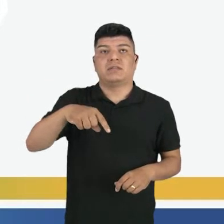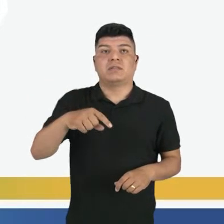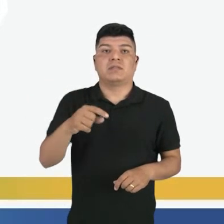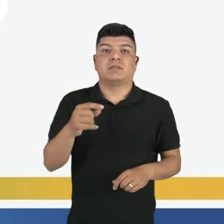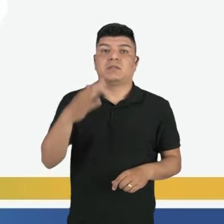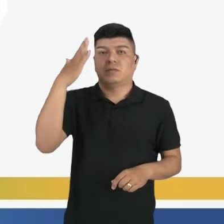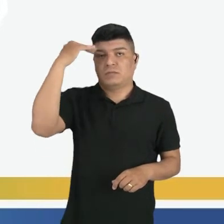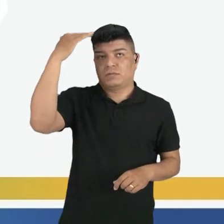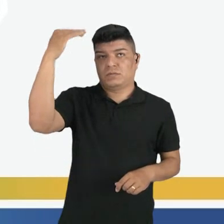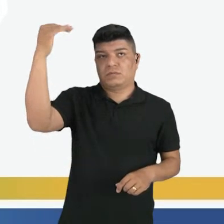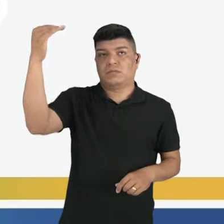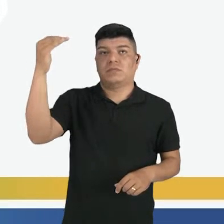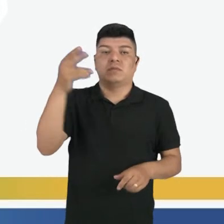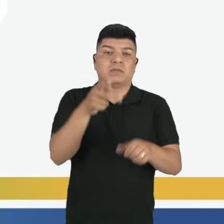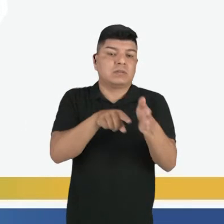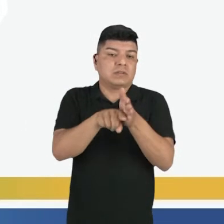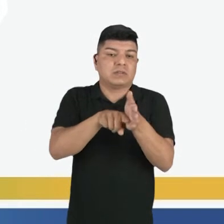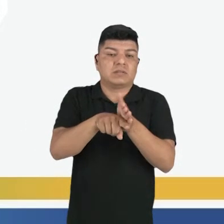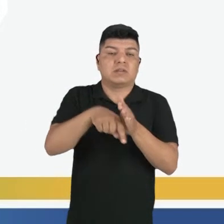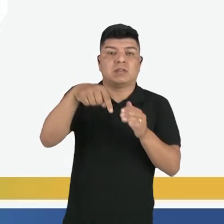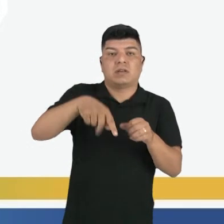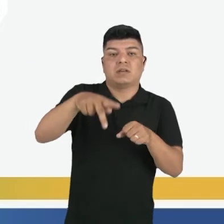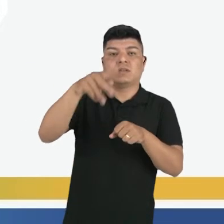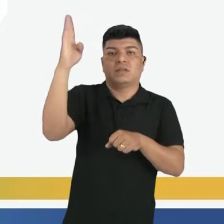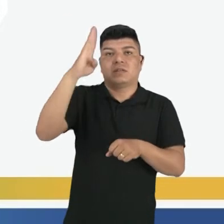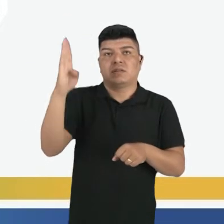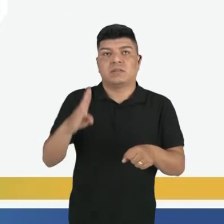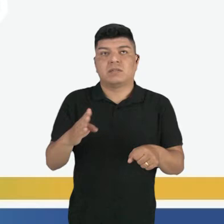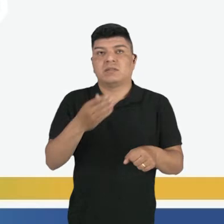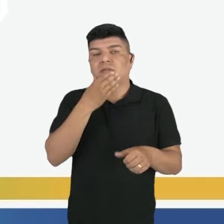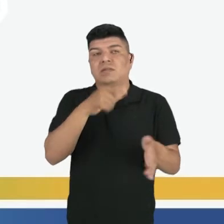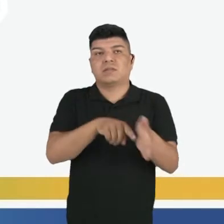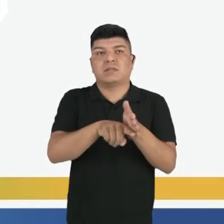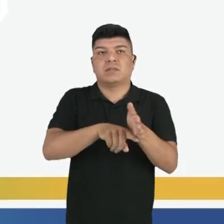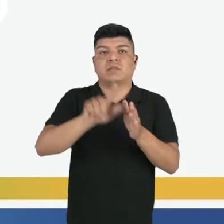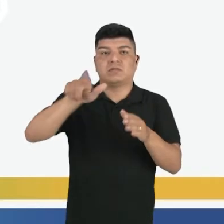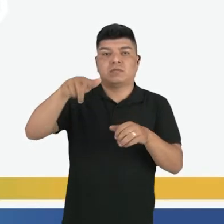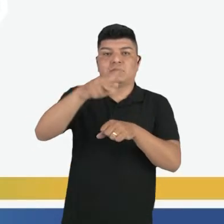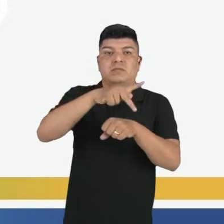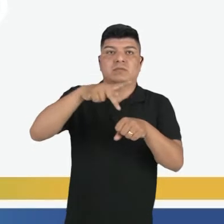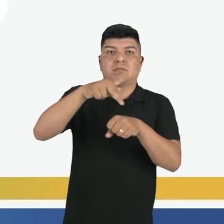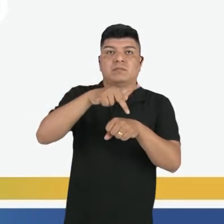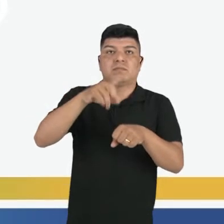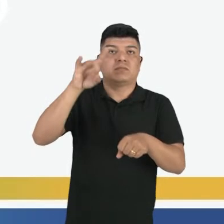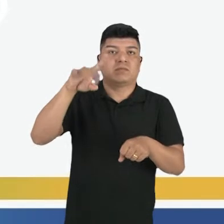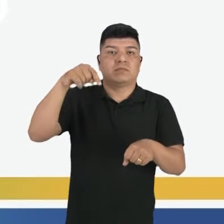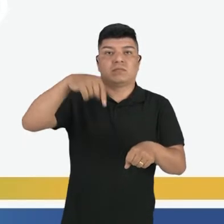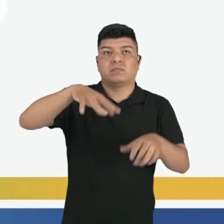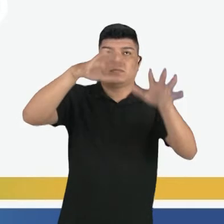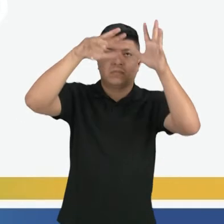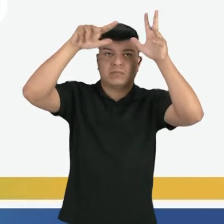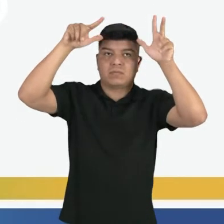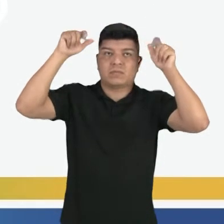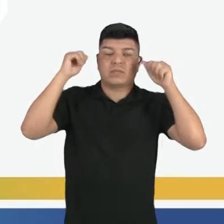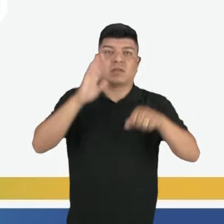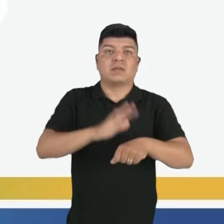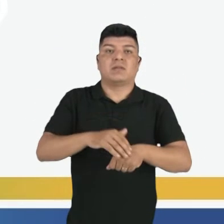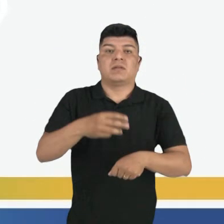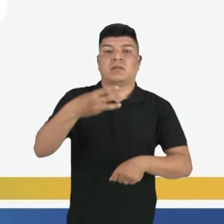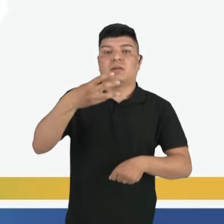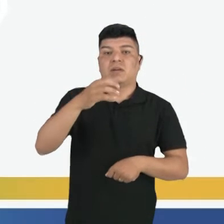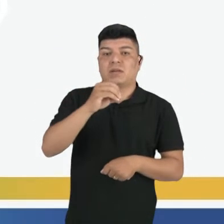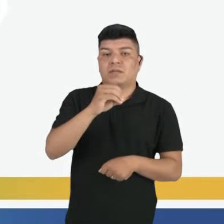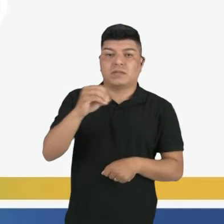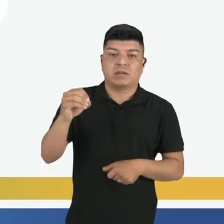famosos geoglíficos pesquisados no Brasil e pelos pesquisadores internacionais também. Só aqui no Acre foram identificados mais de